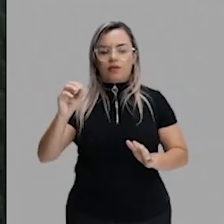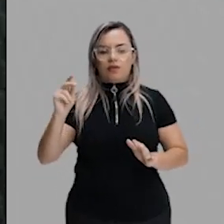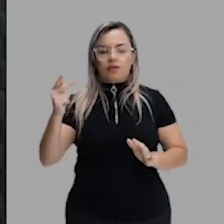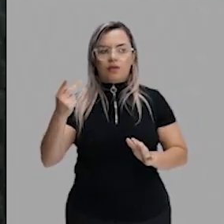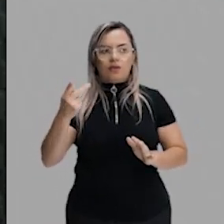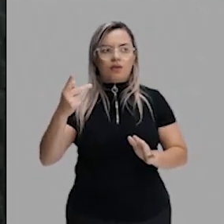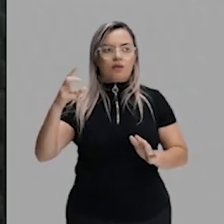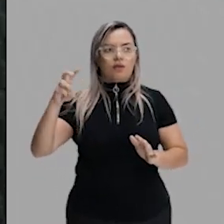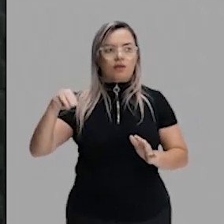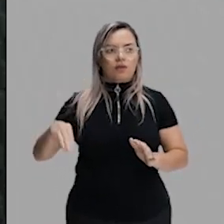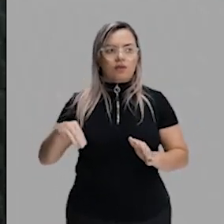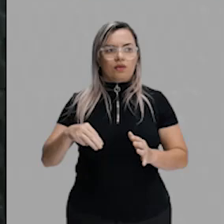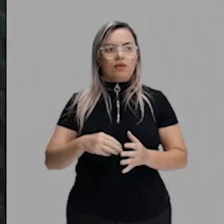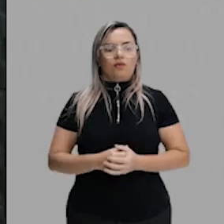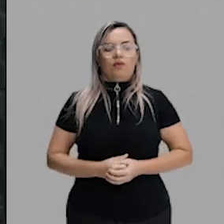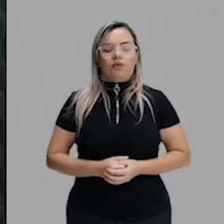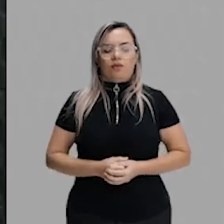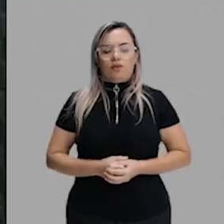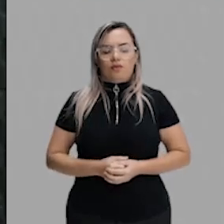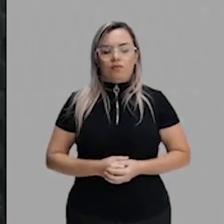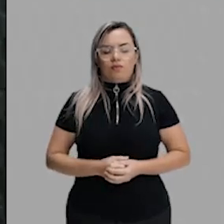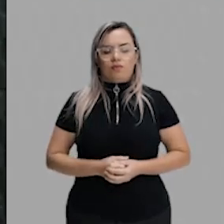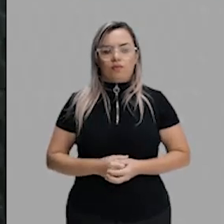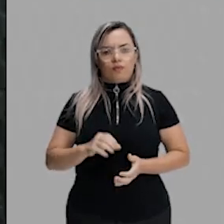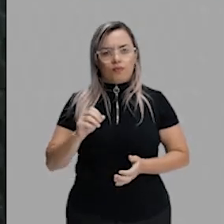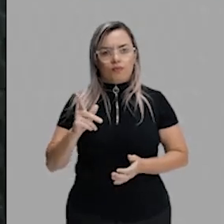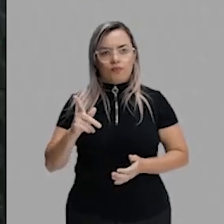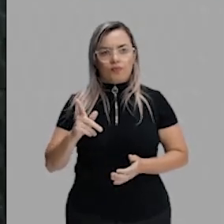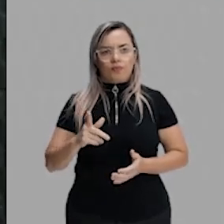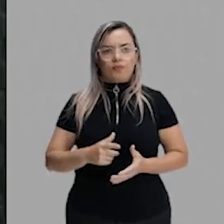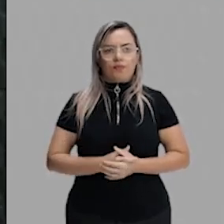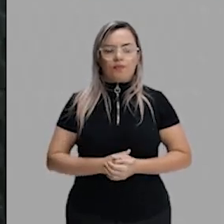primeira lei de Ohm. Ok?